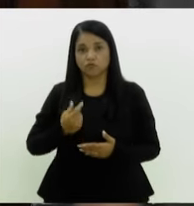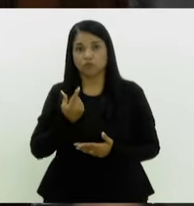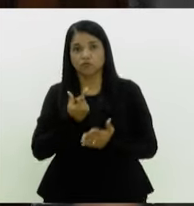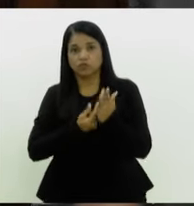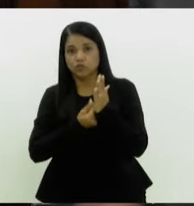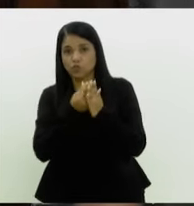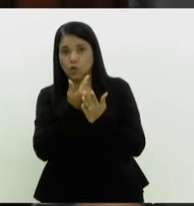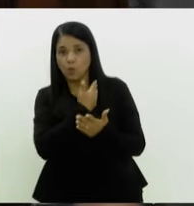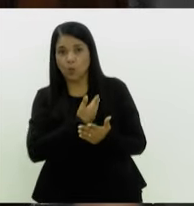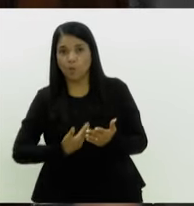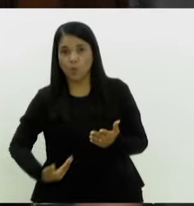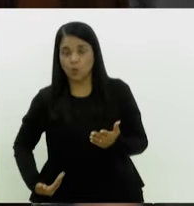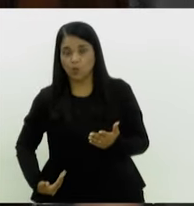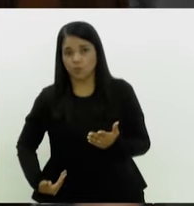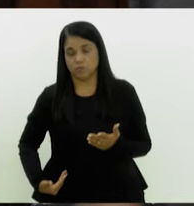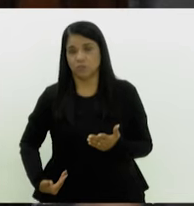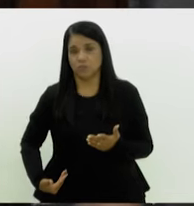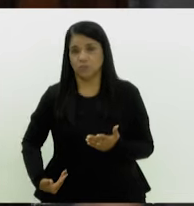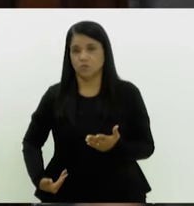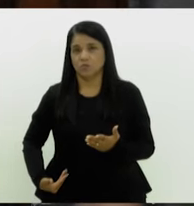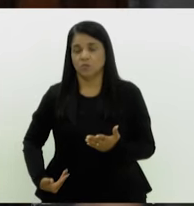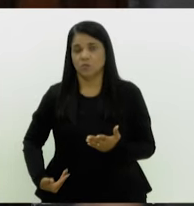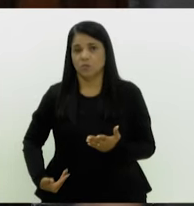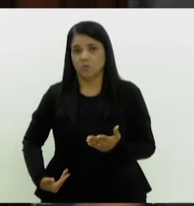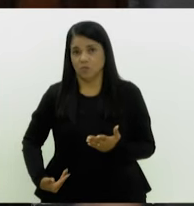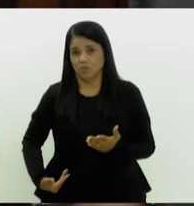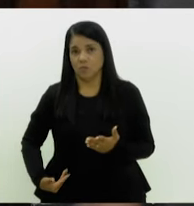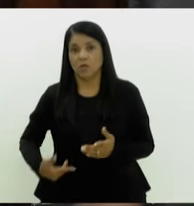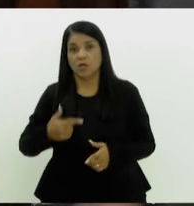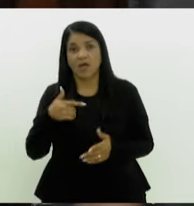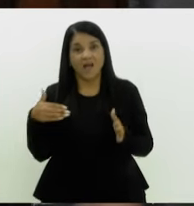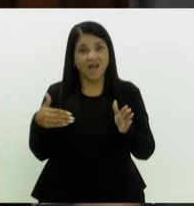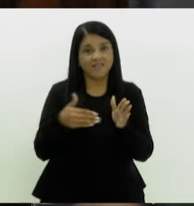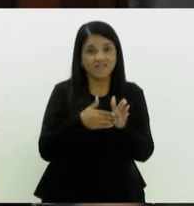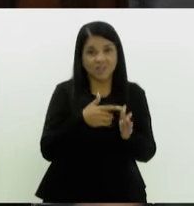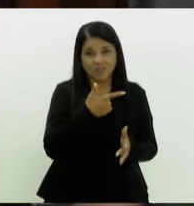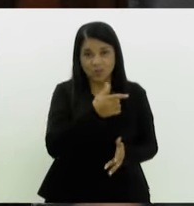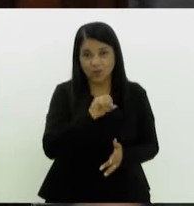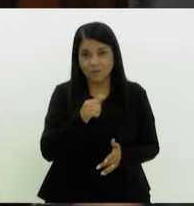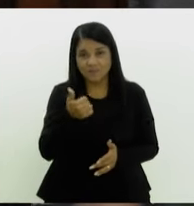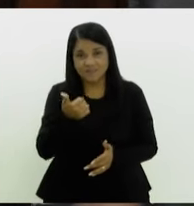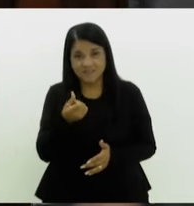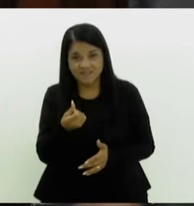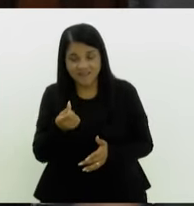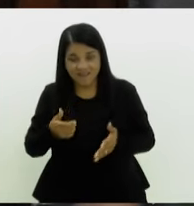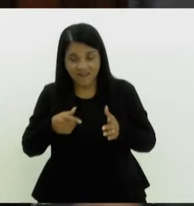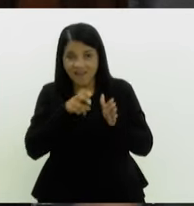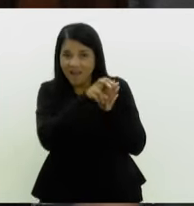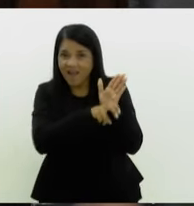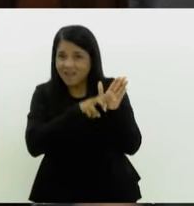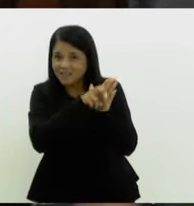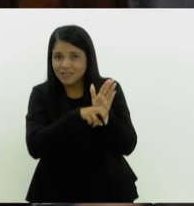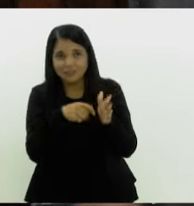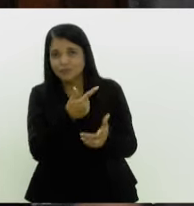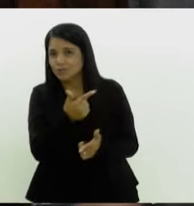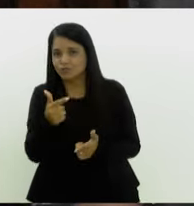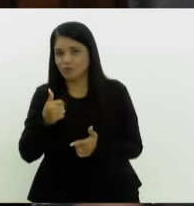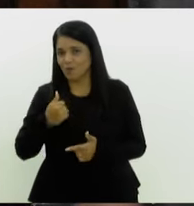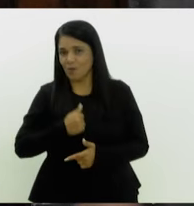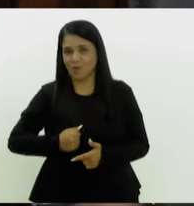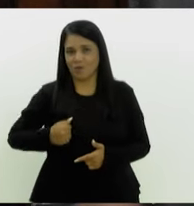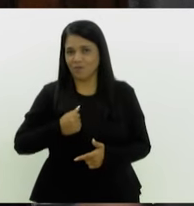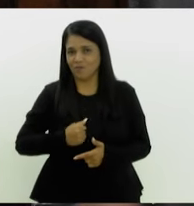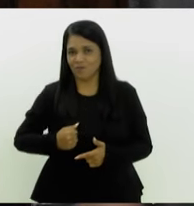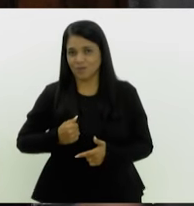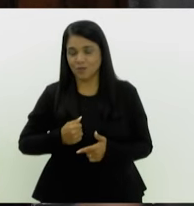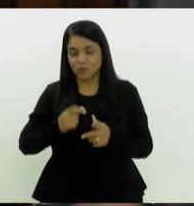redução de altura em 2000 até 2016 nenhuma cadeirante desse país fazia mamografia porque o mamógrafo não